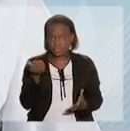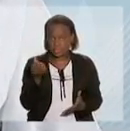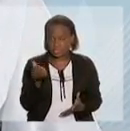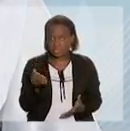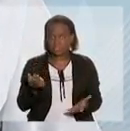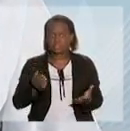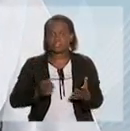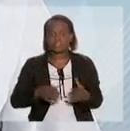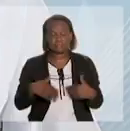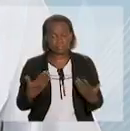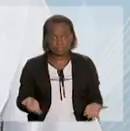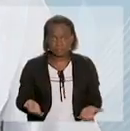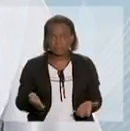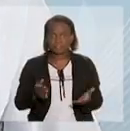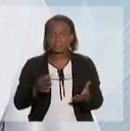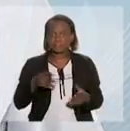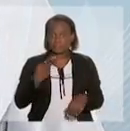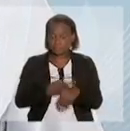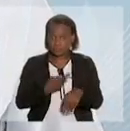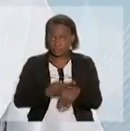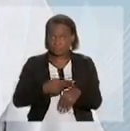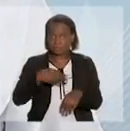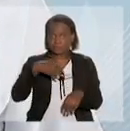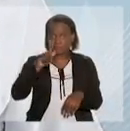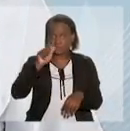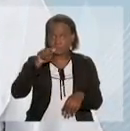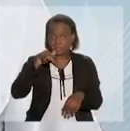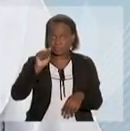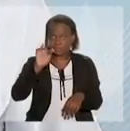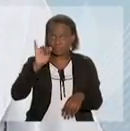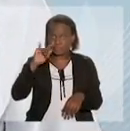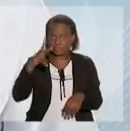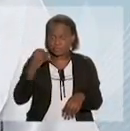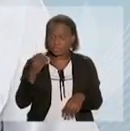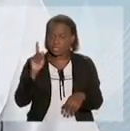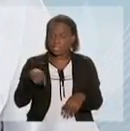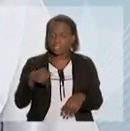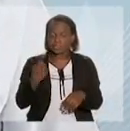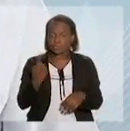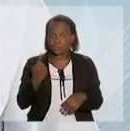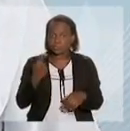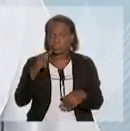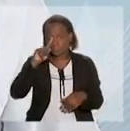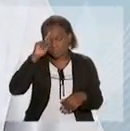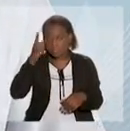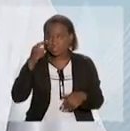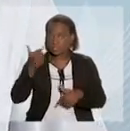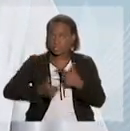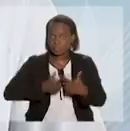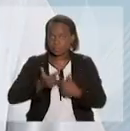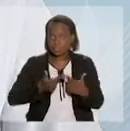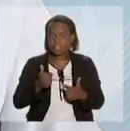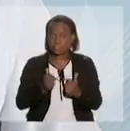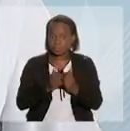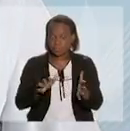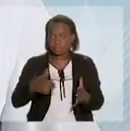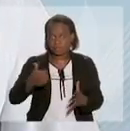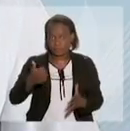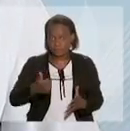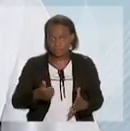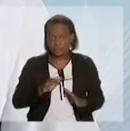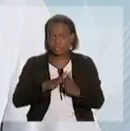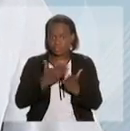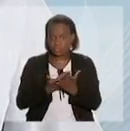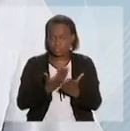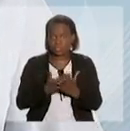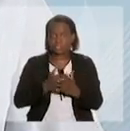em 2016, enfim, o Prêmio Ministro Gama Filho é uma das iniciativas, é uma das atividades, melhor